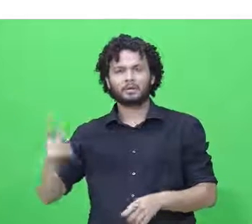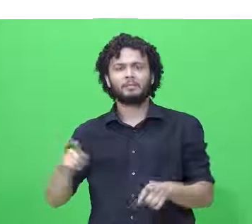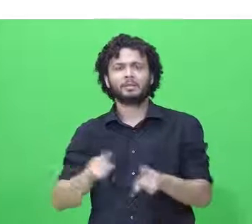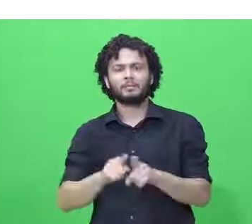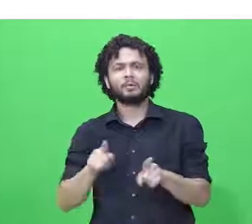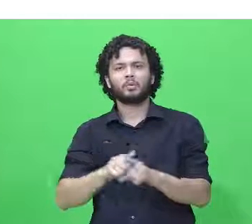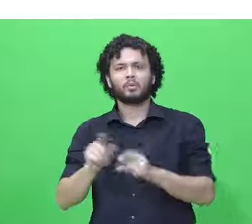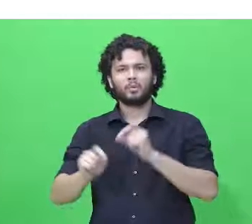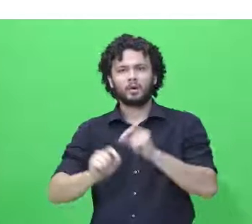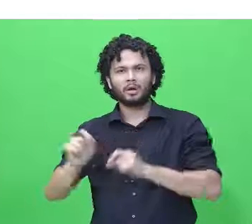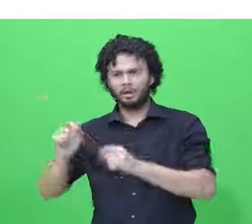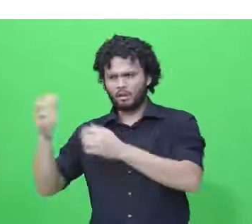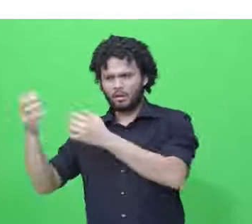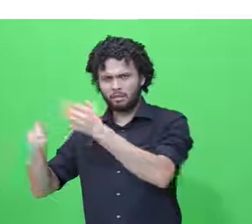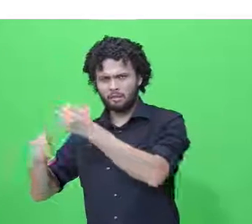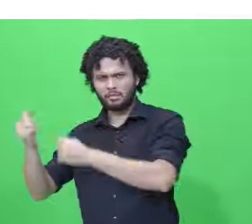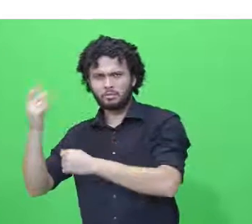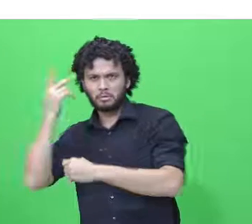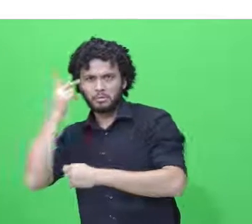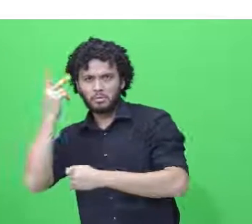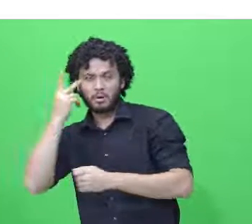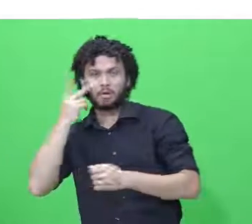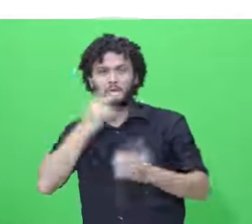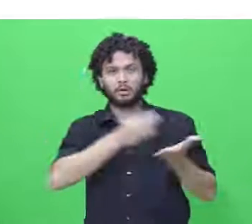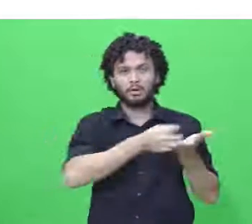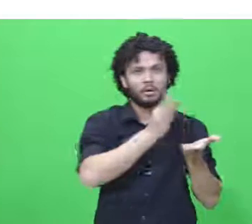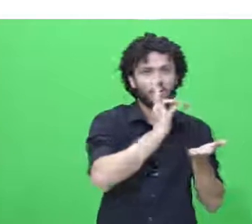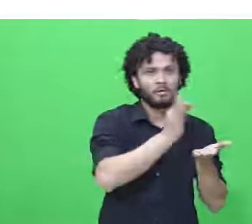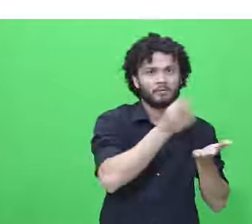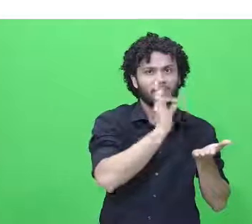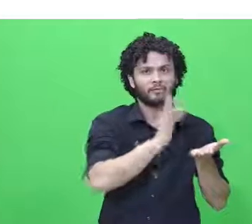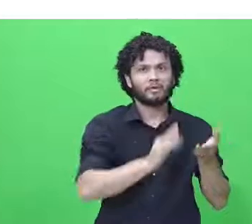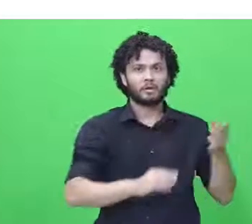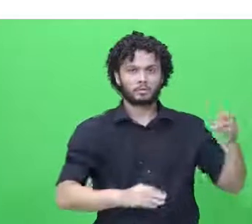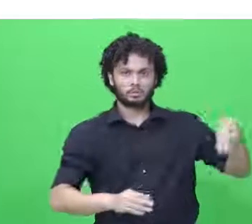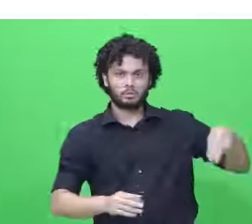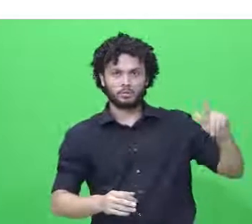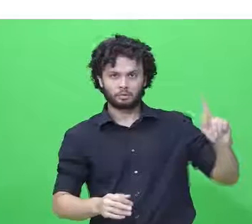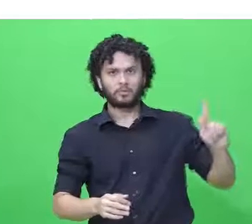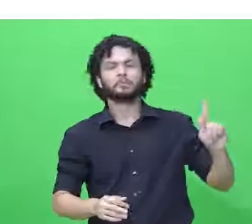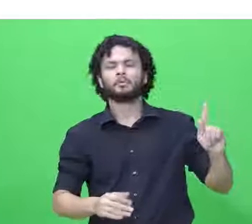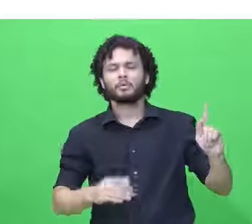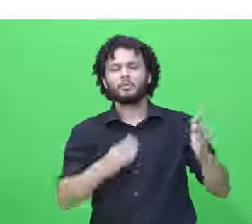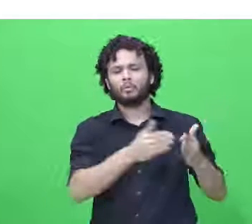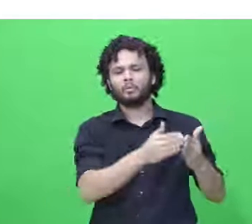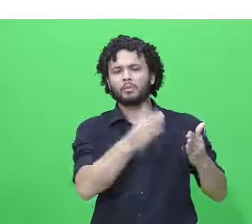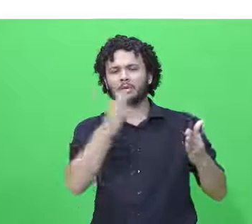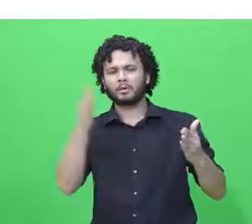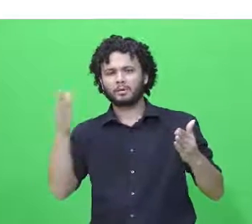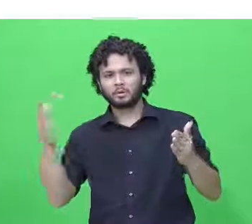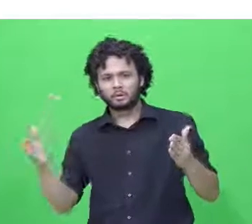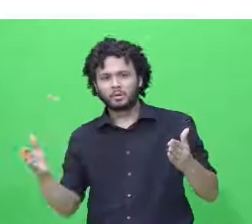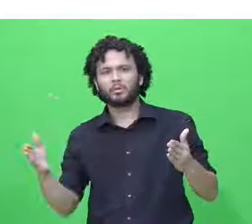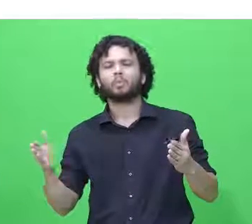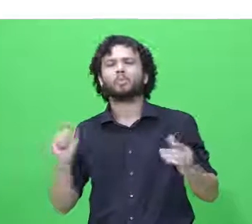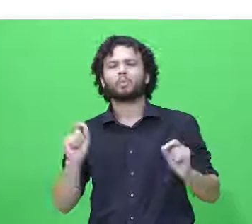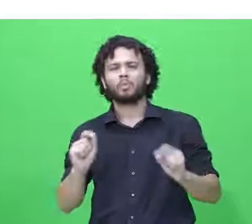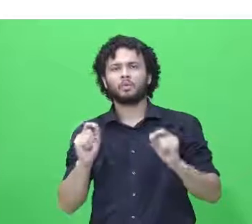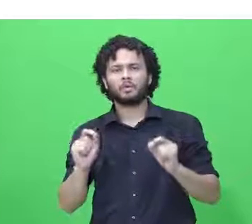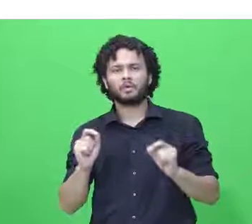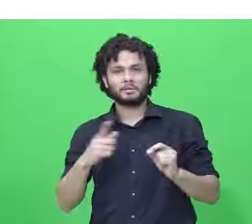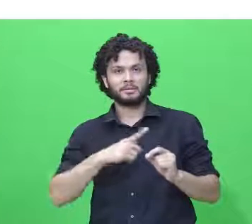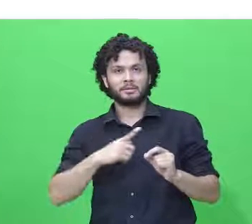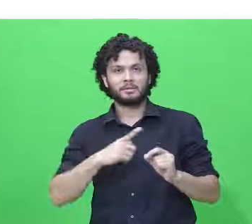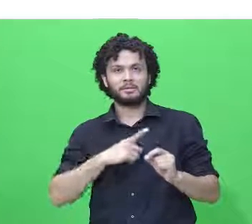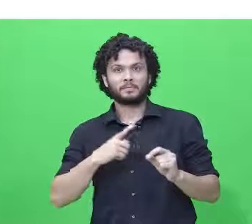então, ligado ao leite. É claro que essa é uma política que começa, né, pós aí ao período que a gente chama de República das Espadas,